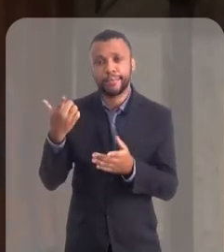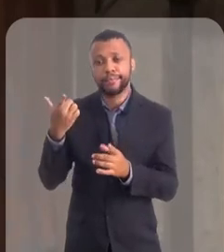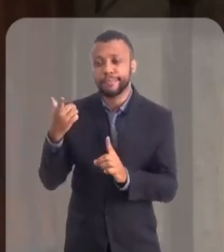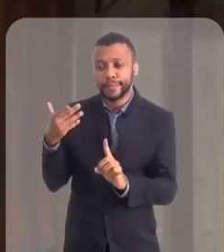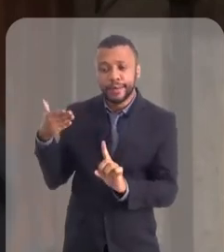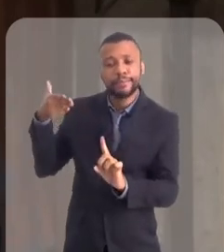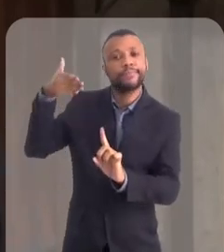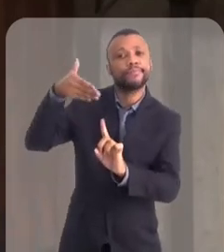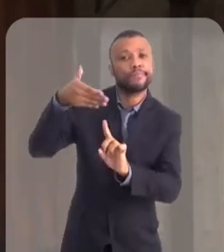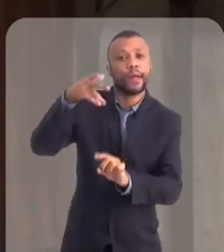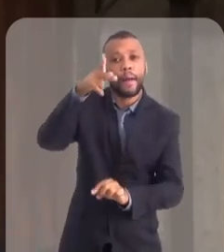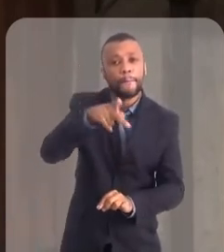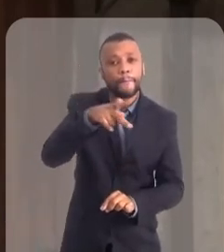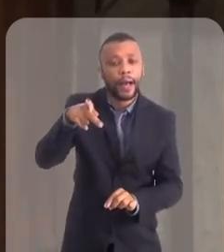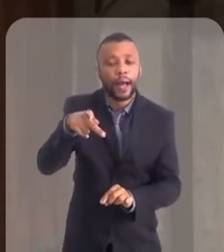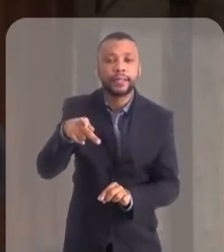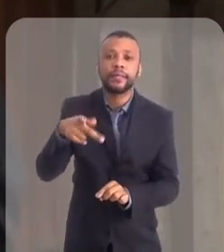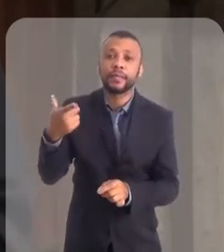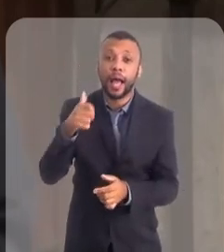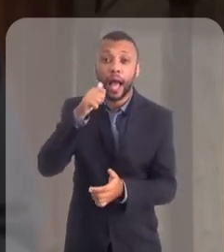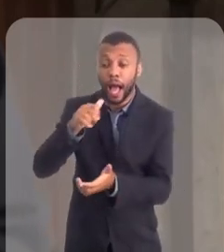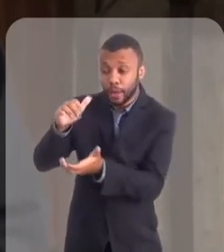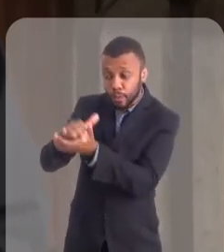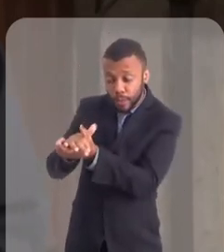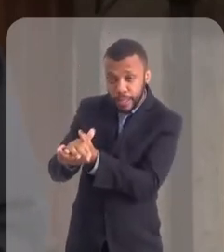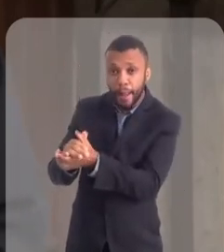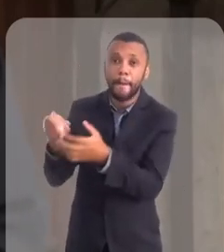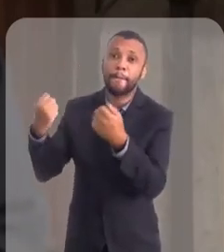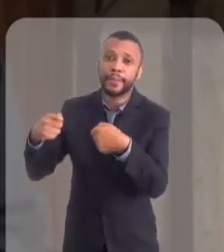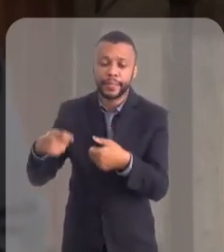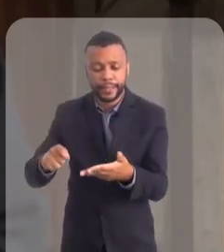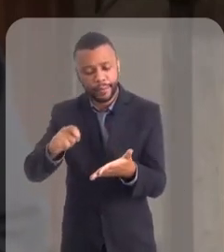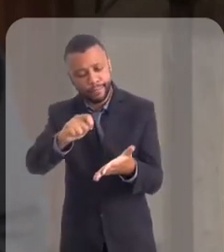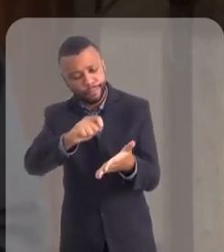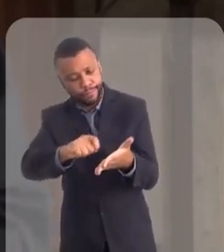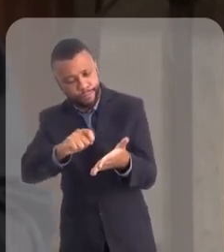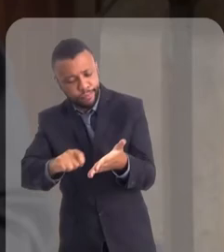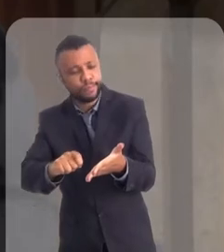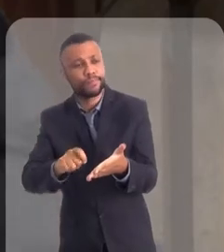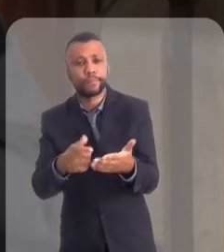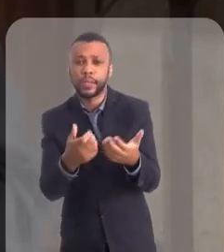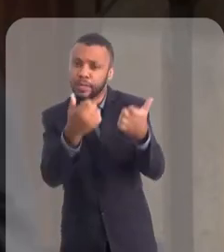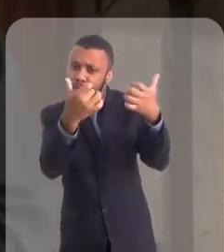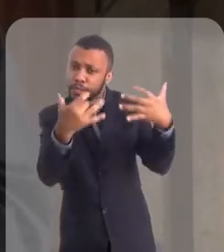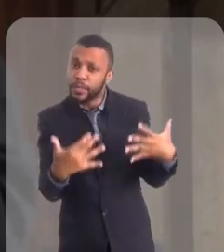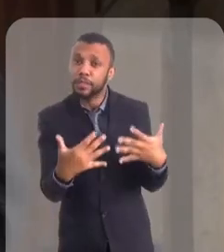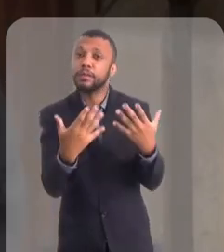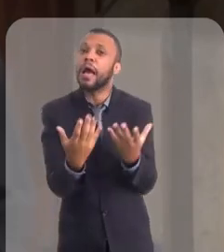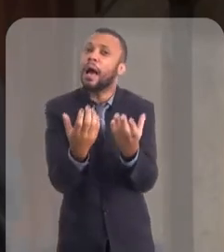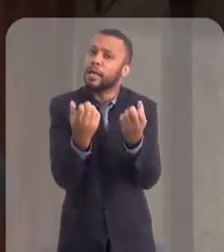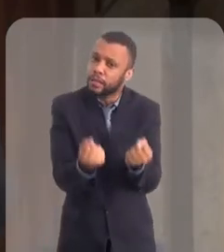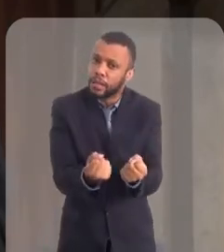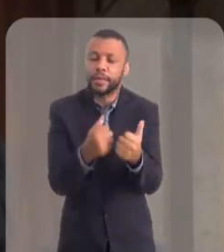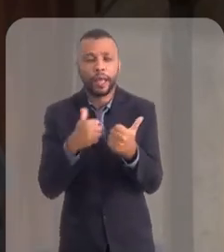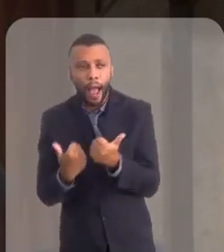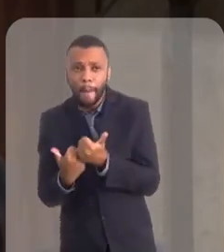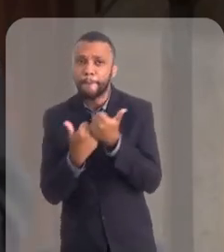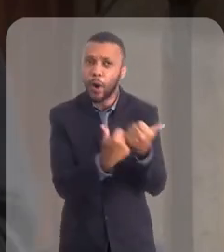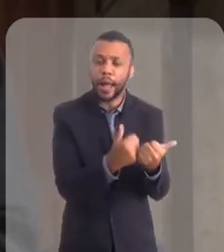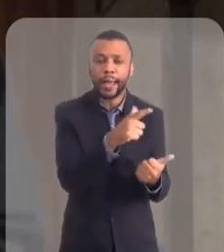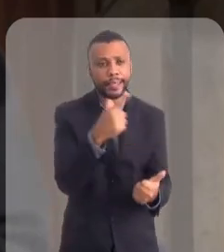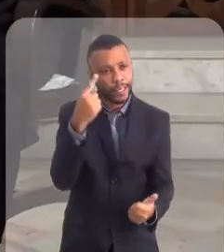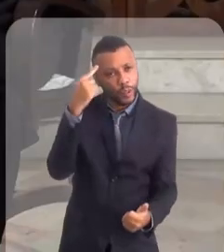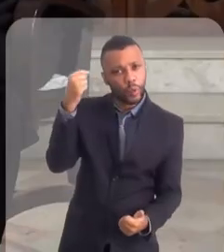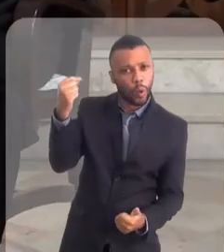diácono, dizendo que quer ser ordenado, é necessário acompanhar também uma carta da esposa dizendo que apoia e aceita